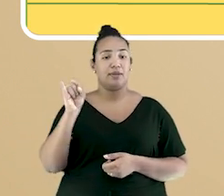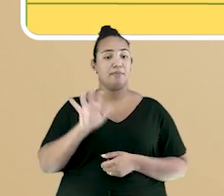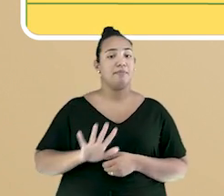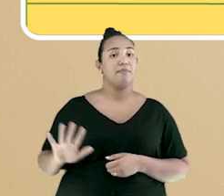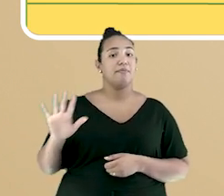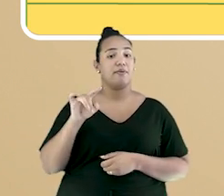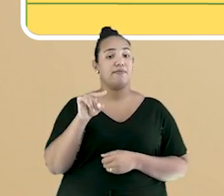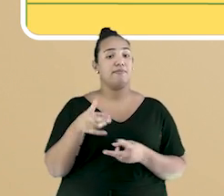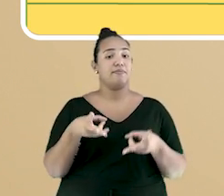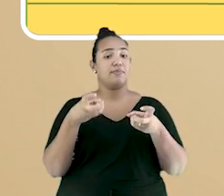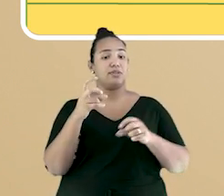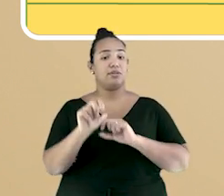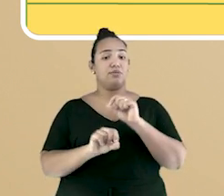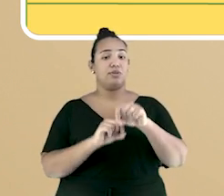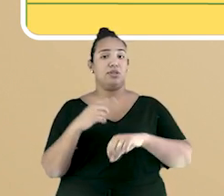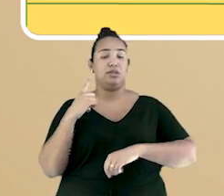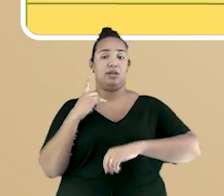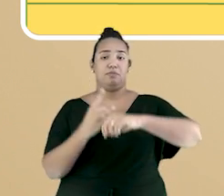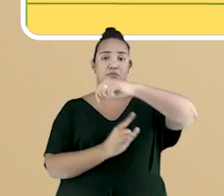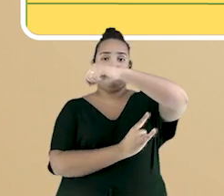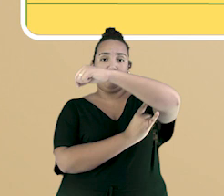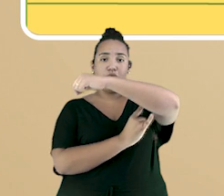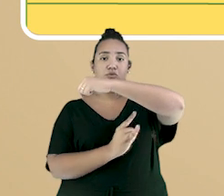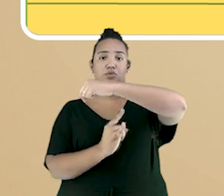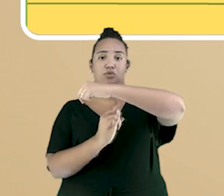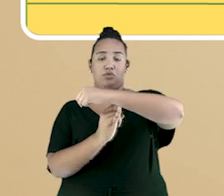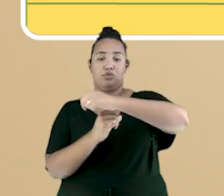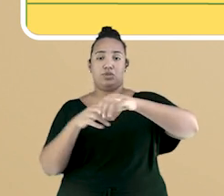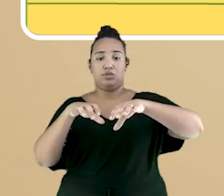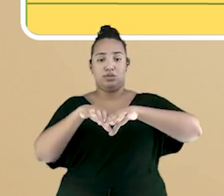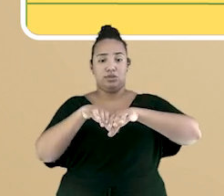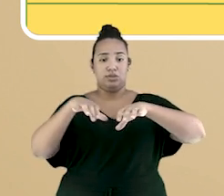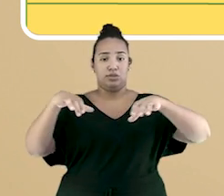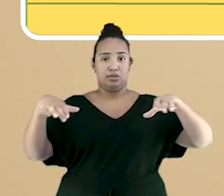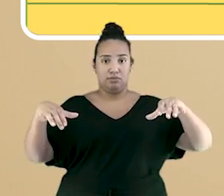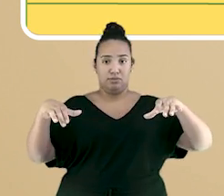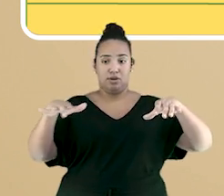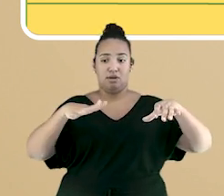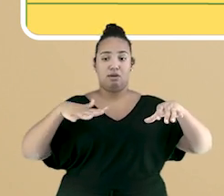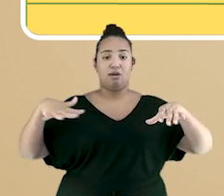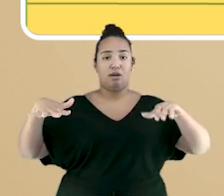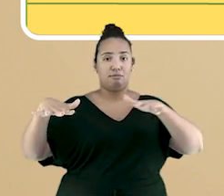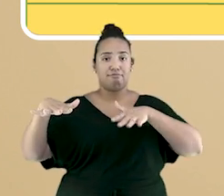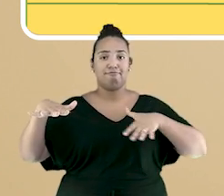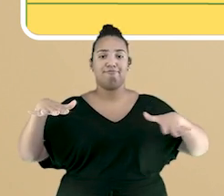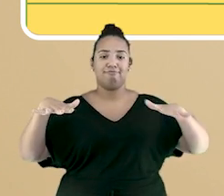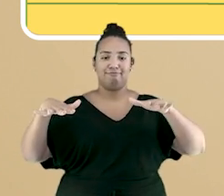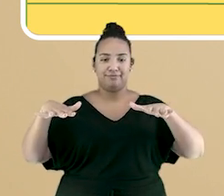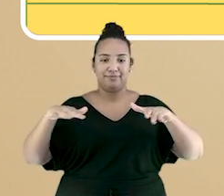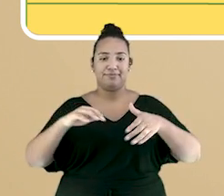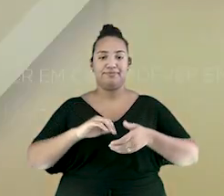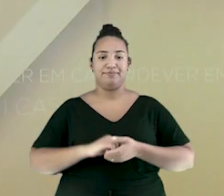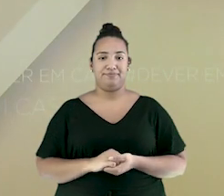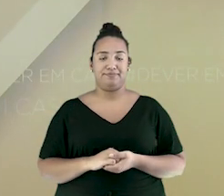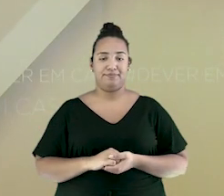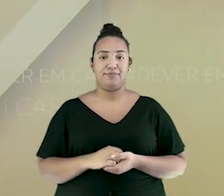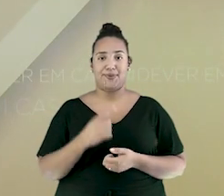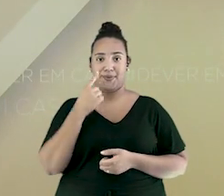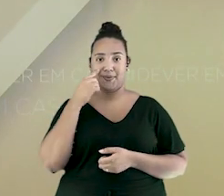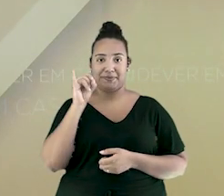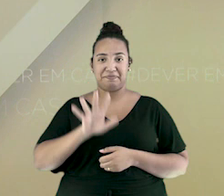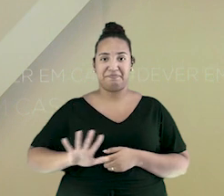primeira imagem dá para perceber que uma ponte separa ou limita a área dos dois municípios, que